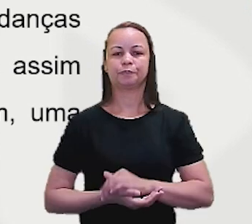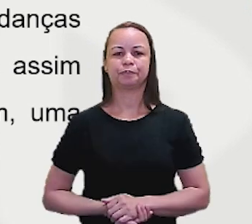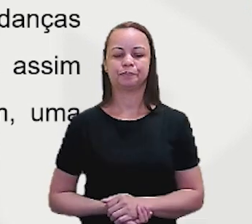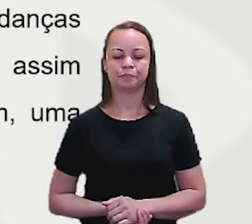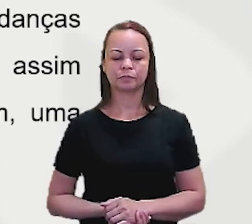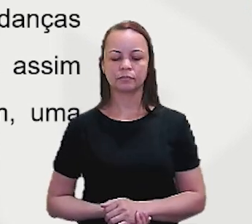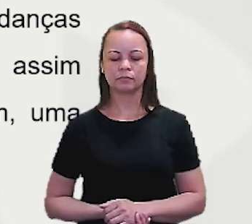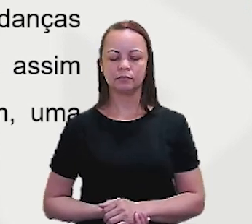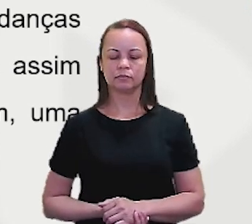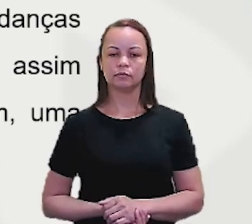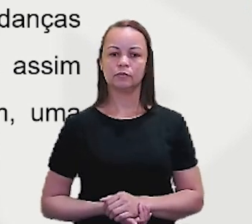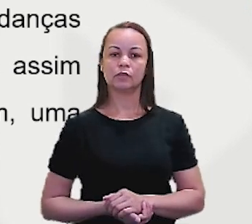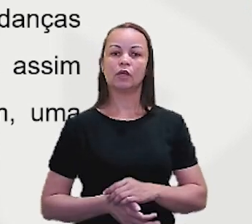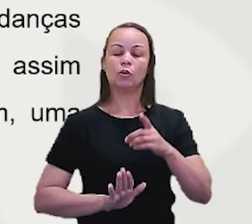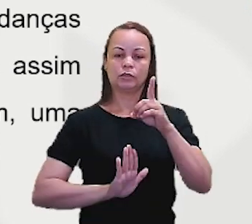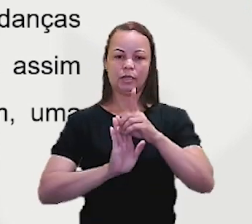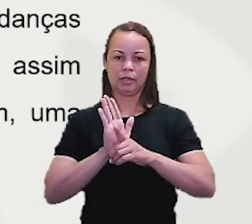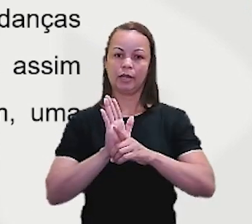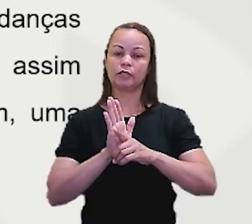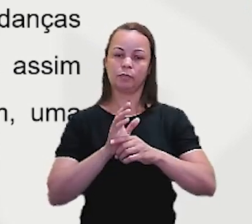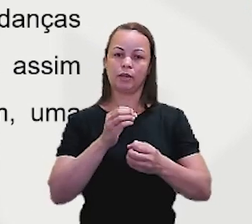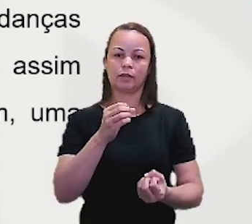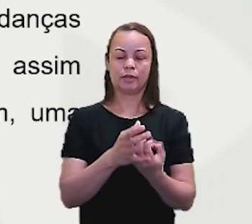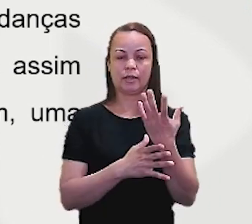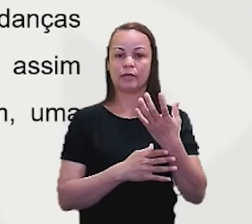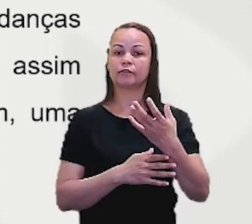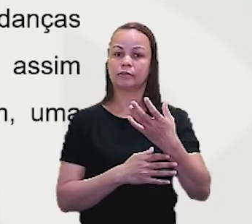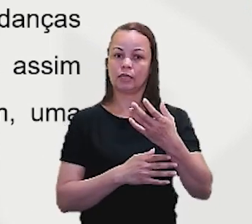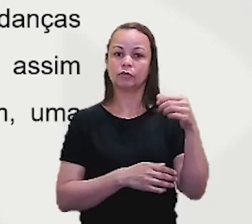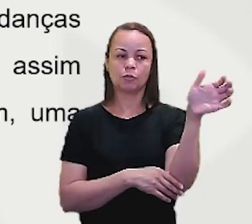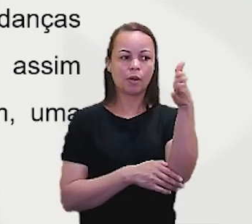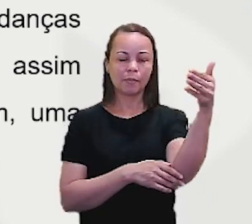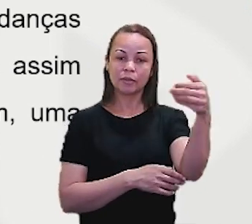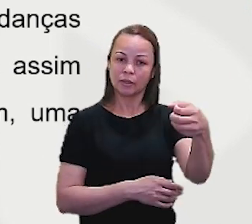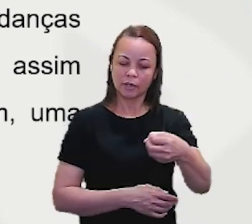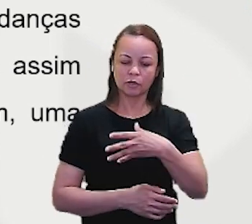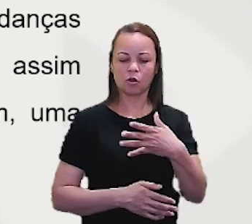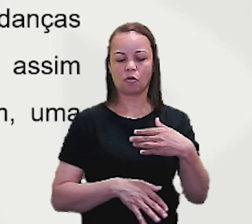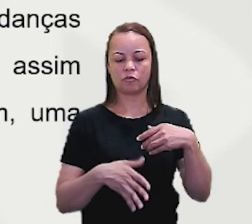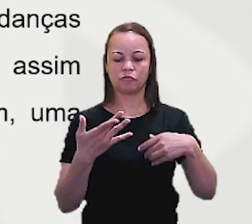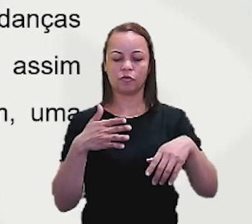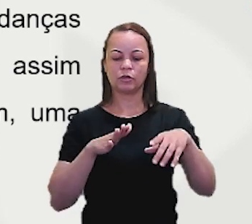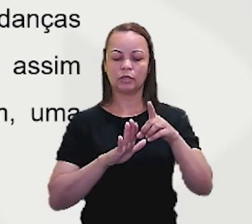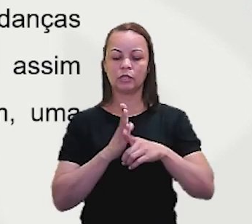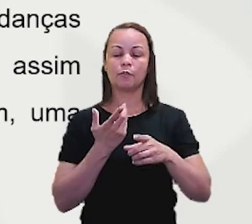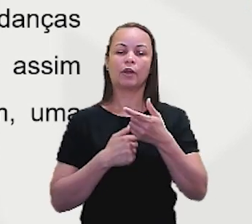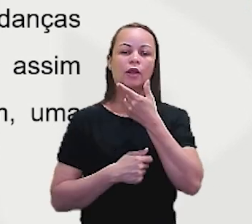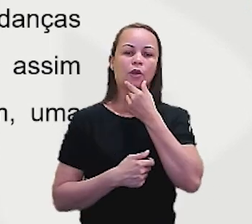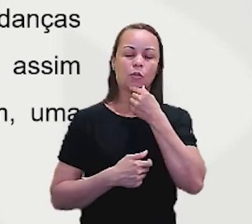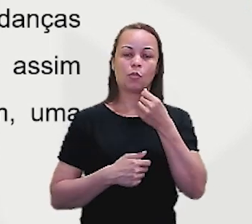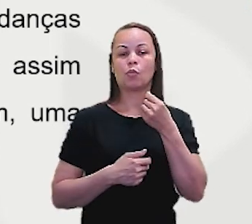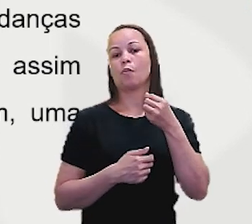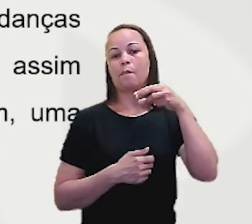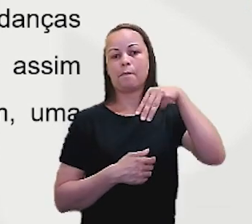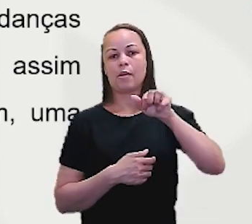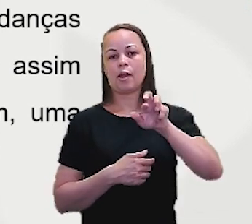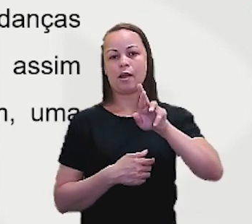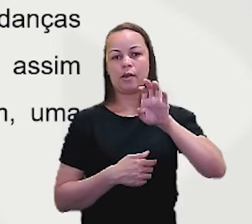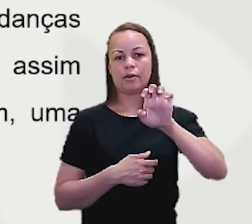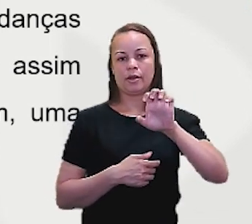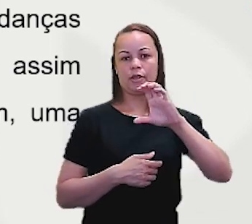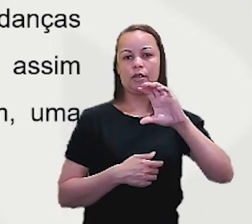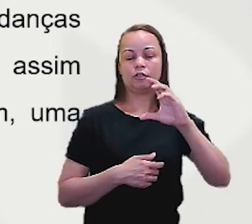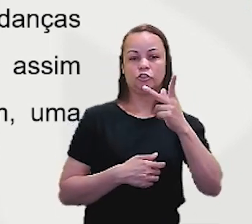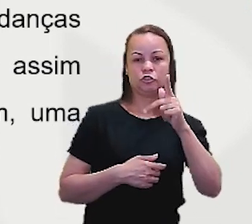O decreto pela criação de uma nova bandeira foi assinado pelo presidente provisório, o Marechal Deodoro da Fonseca.